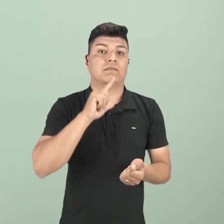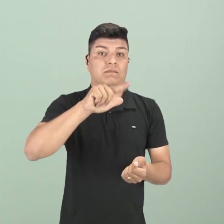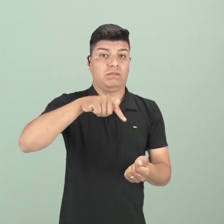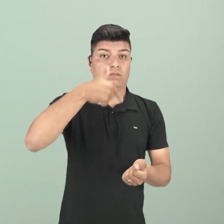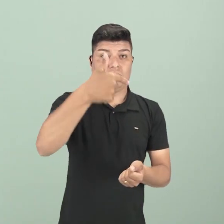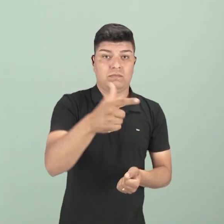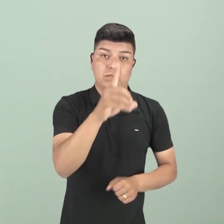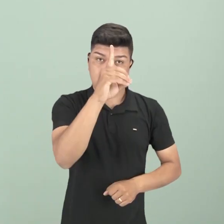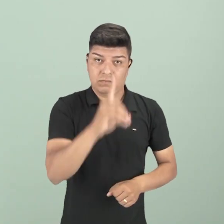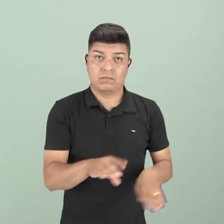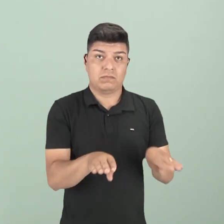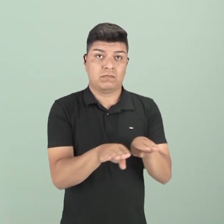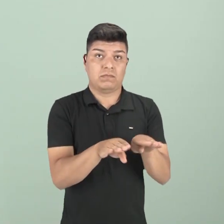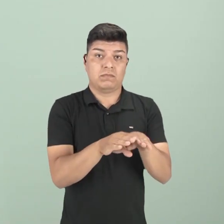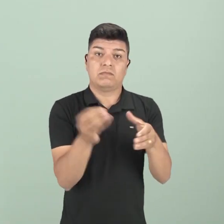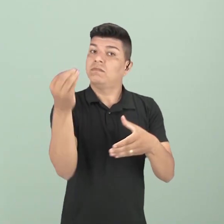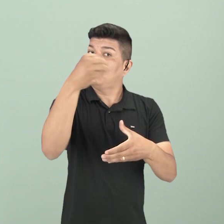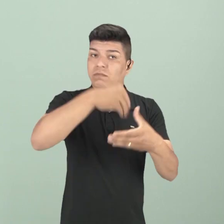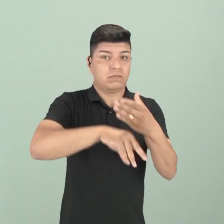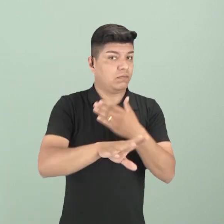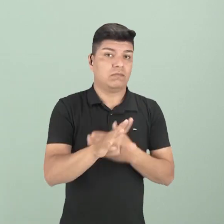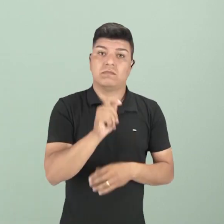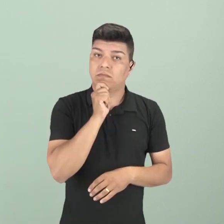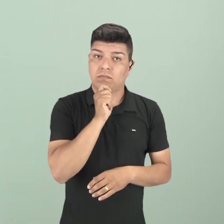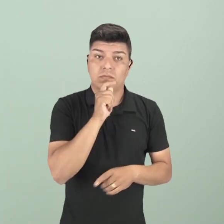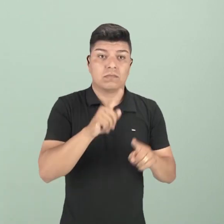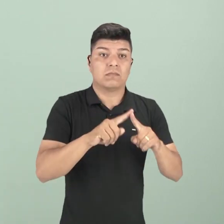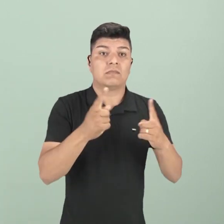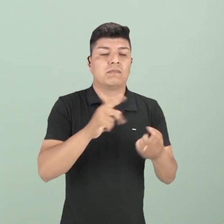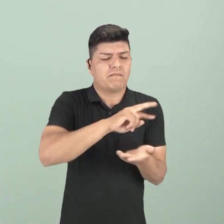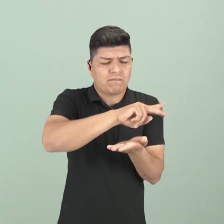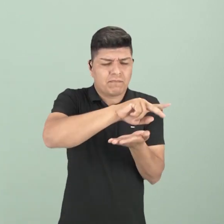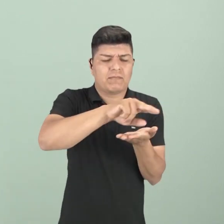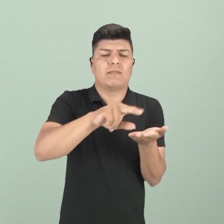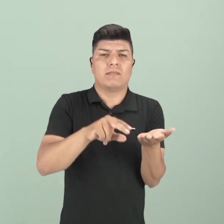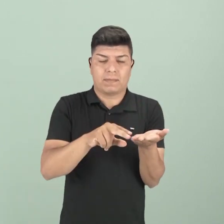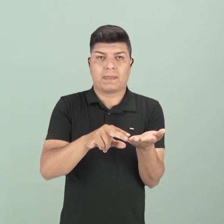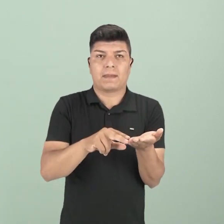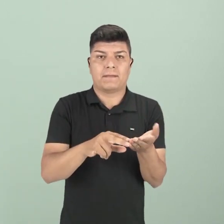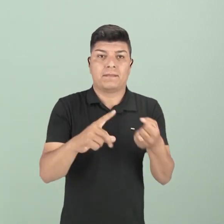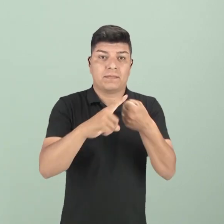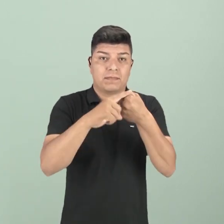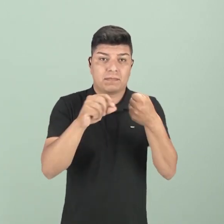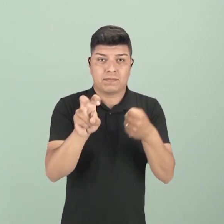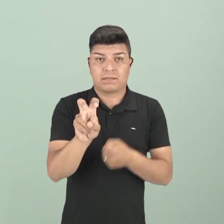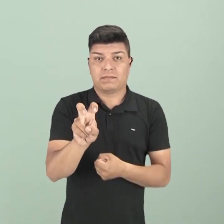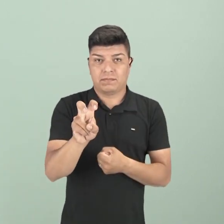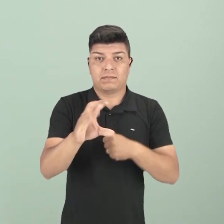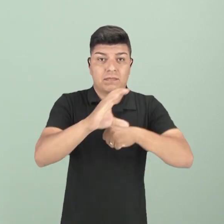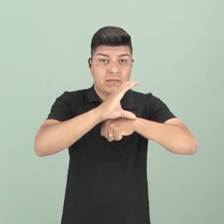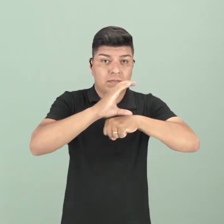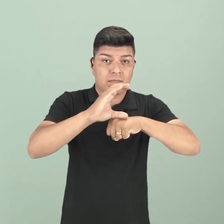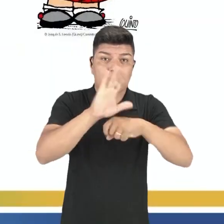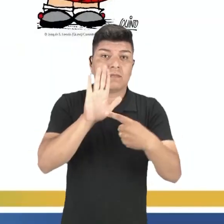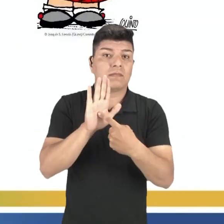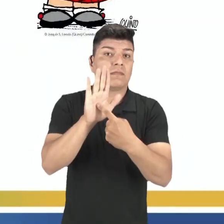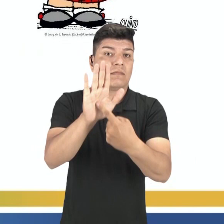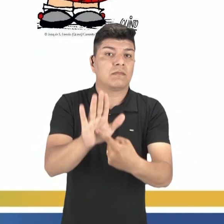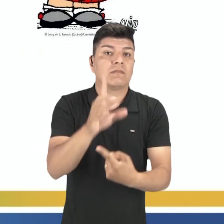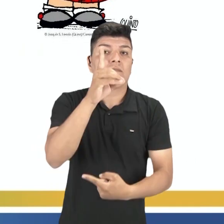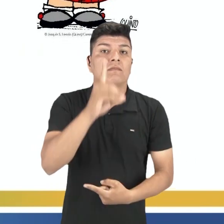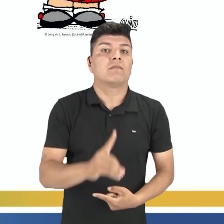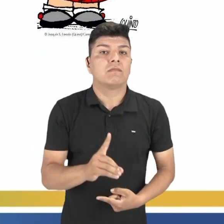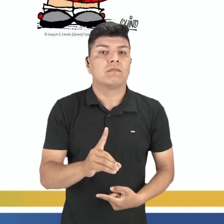outros direitos e que não foram colocados ali, mas são vários. O artigo 5º da Constituição está mostrando um